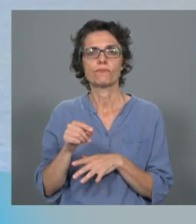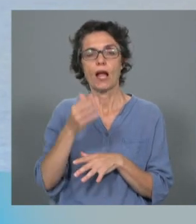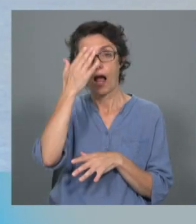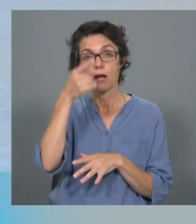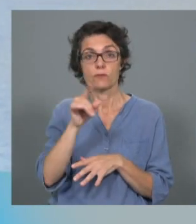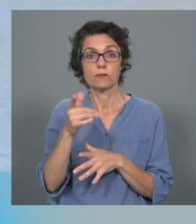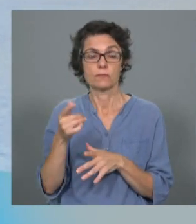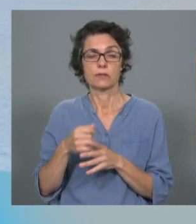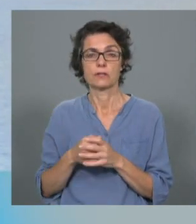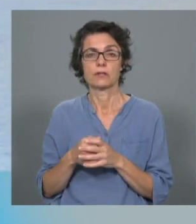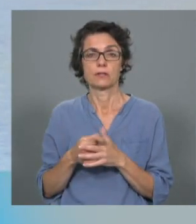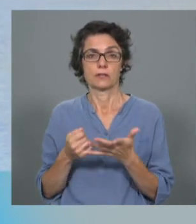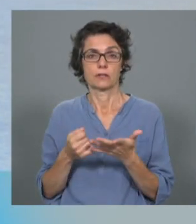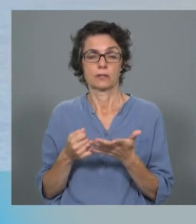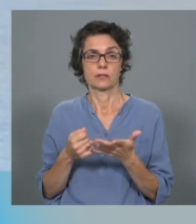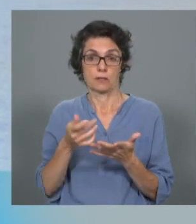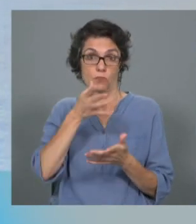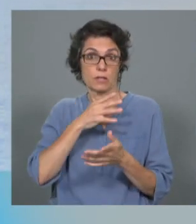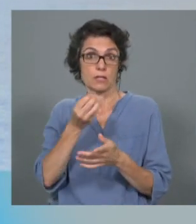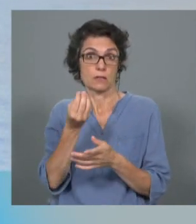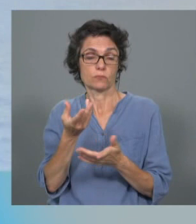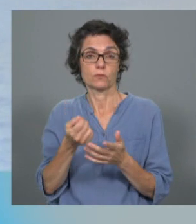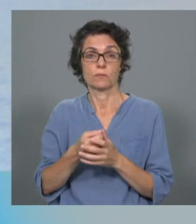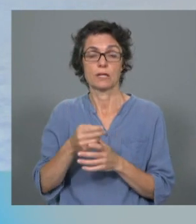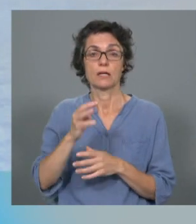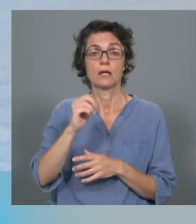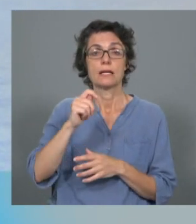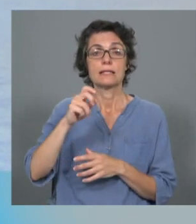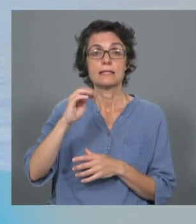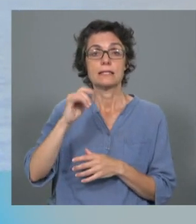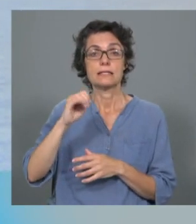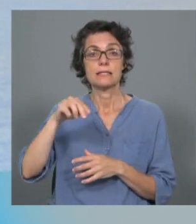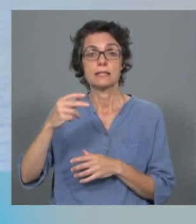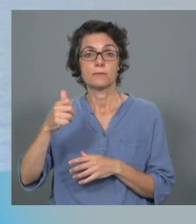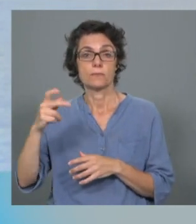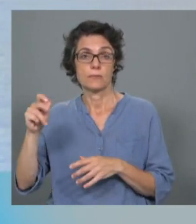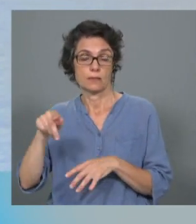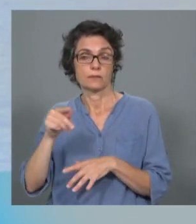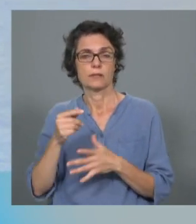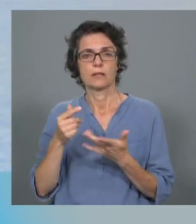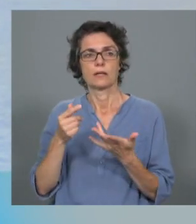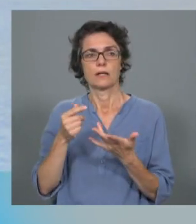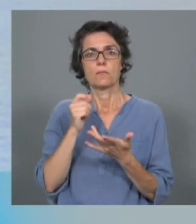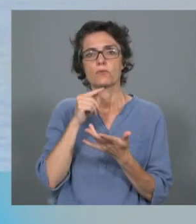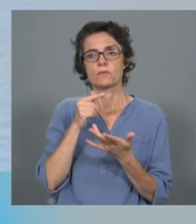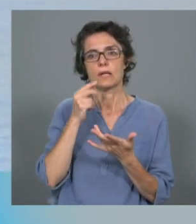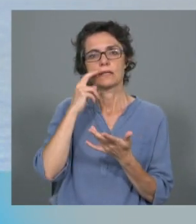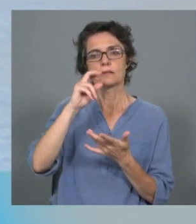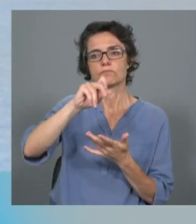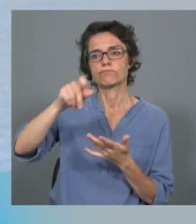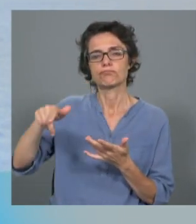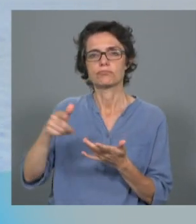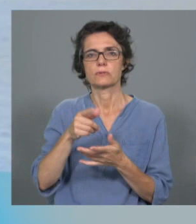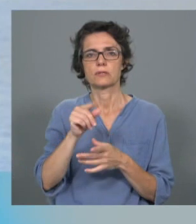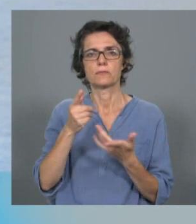aliás, como disse a respeito de Sesimbra, por exemplo, que o visitar os locais é o visitar também momentos da